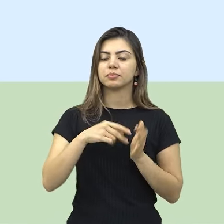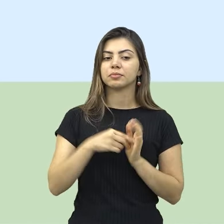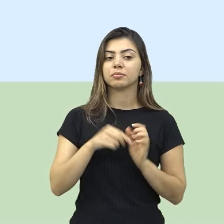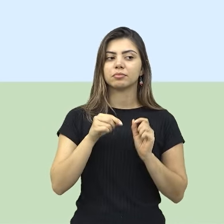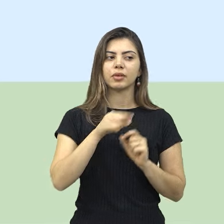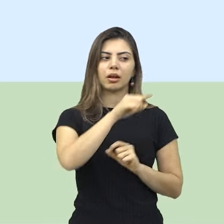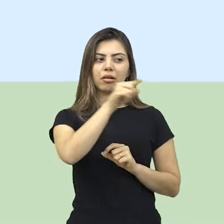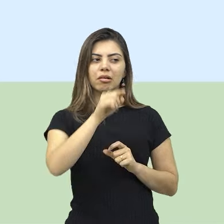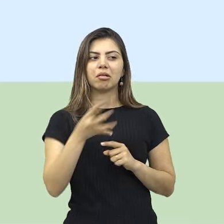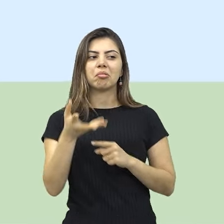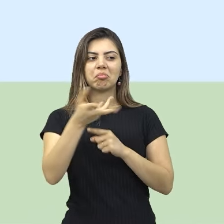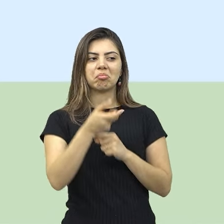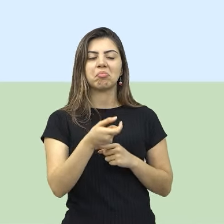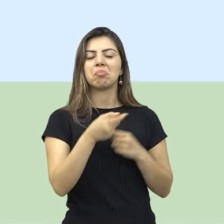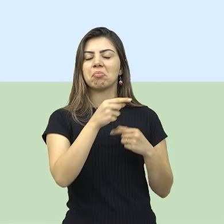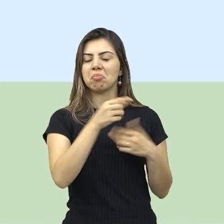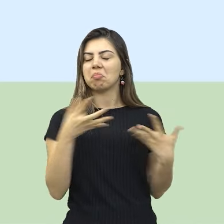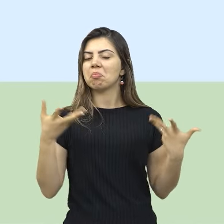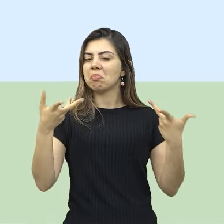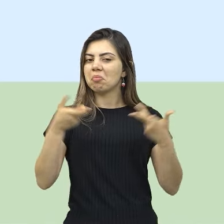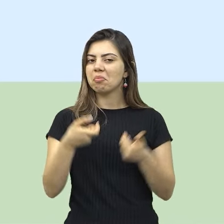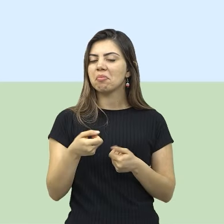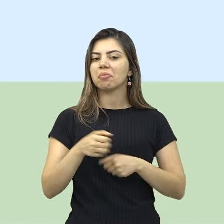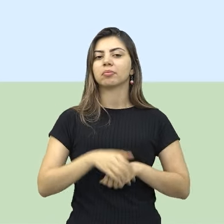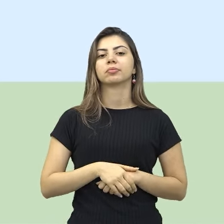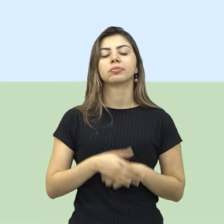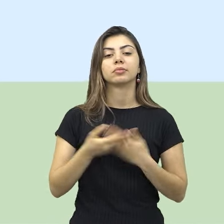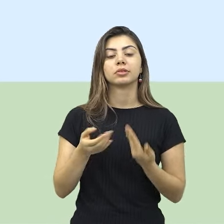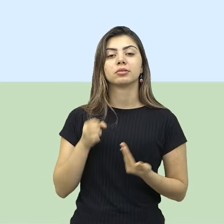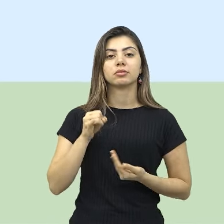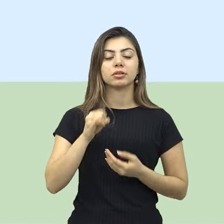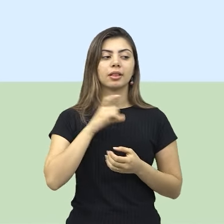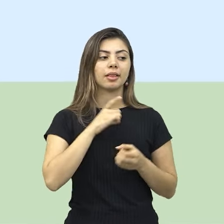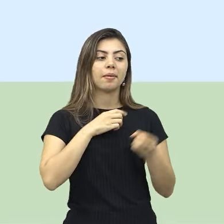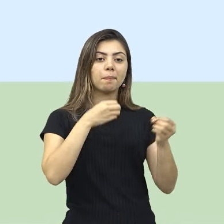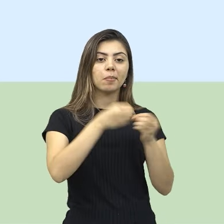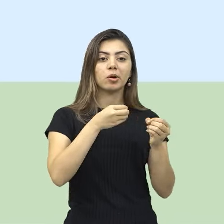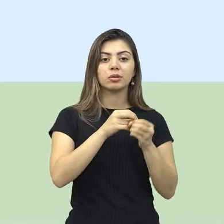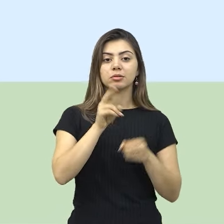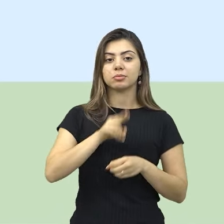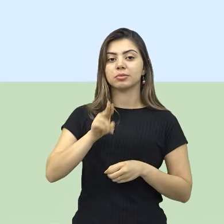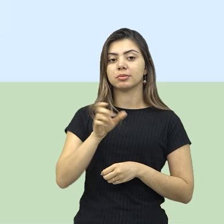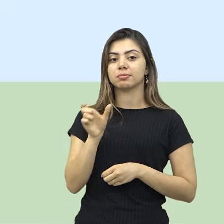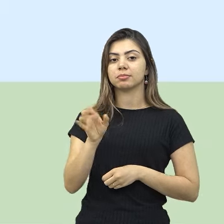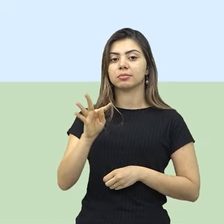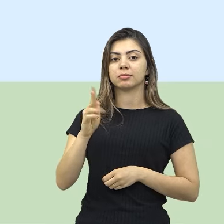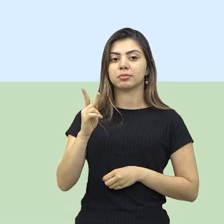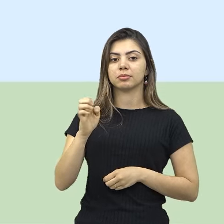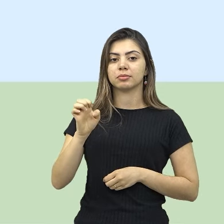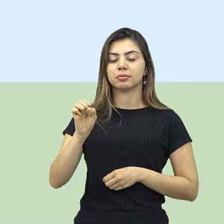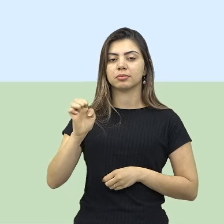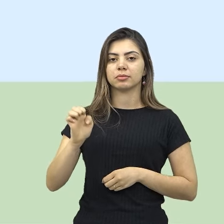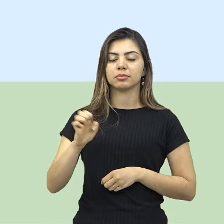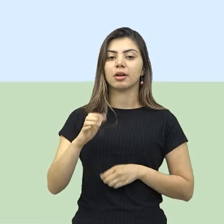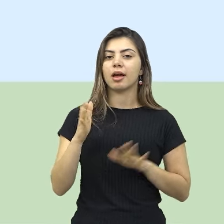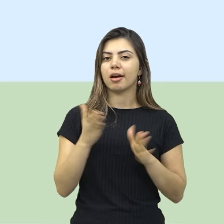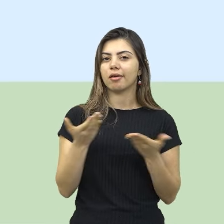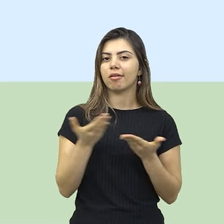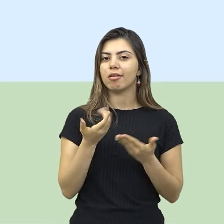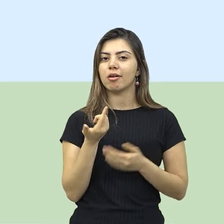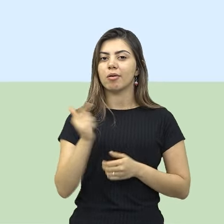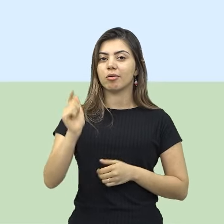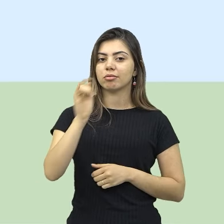são excelentes. Então, quando o objeto está próximo da gente, eu utilizo o these. Continuando, outros exemplos com